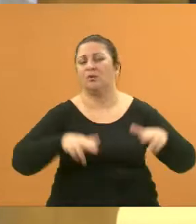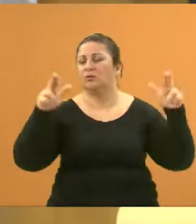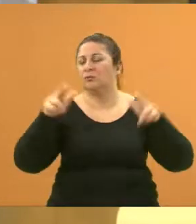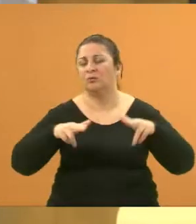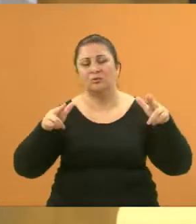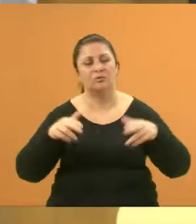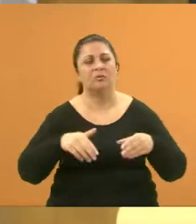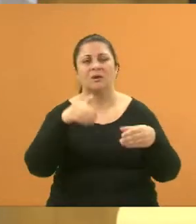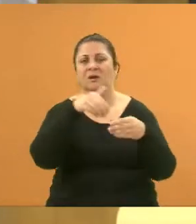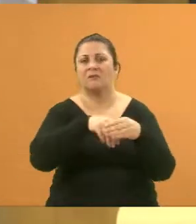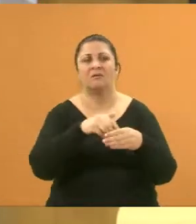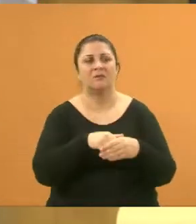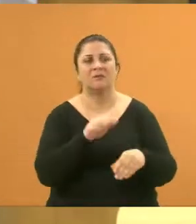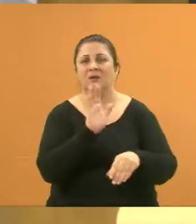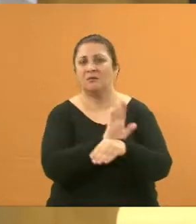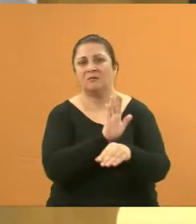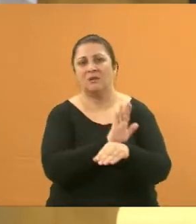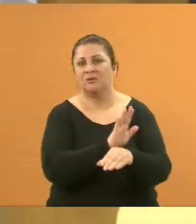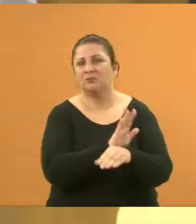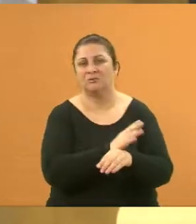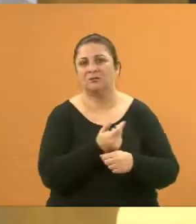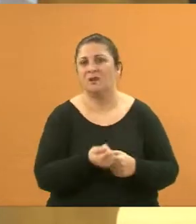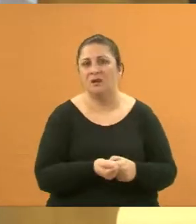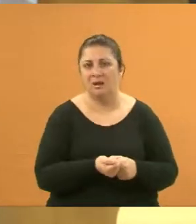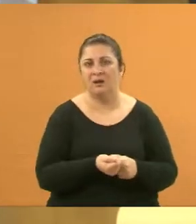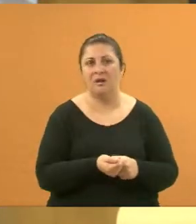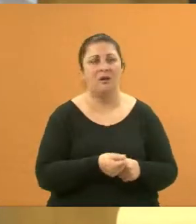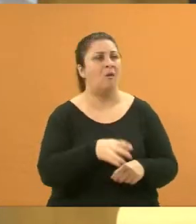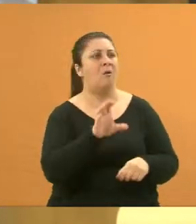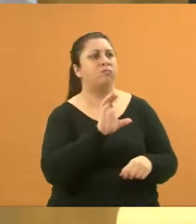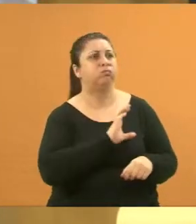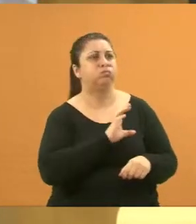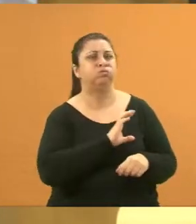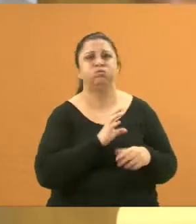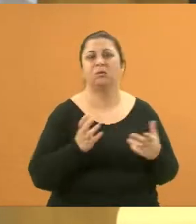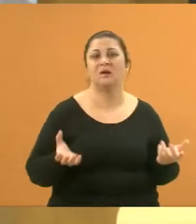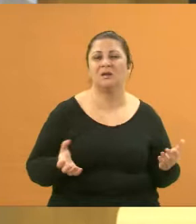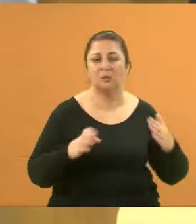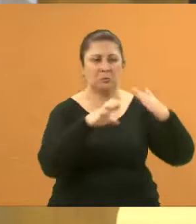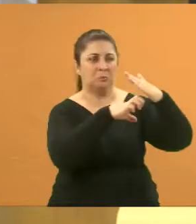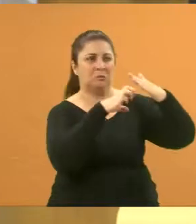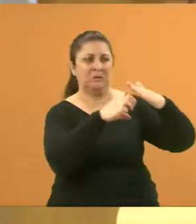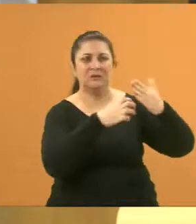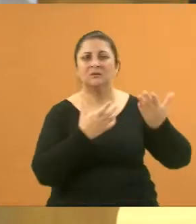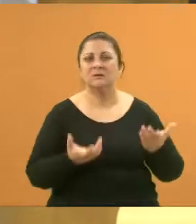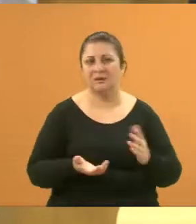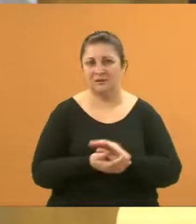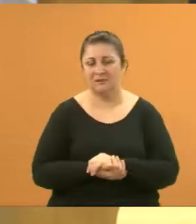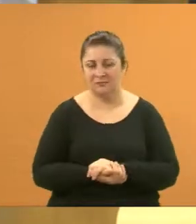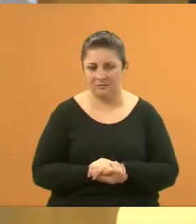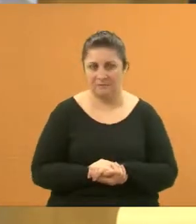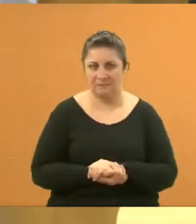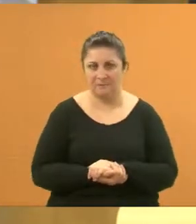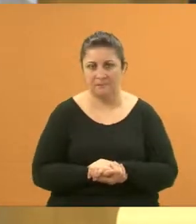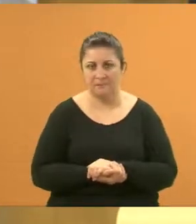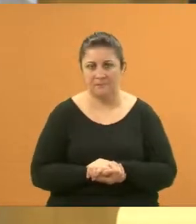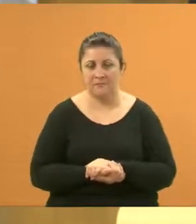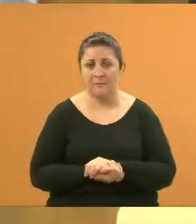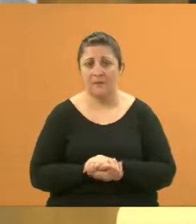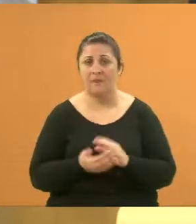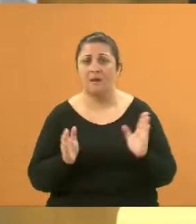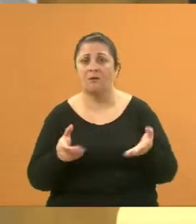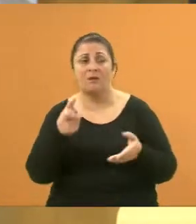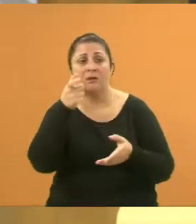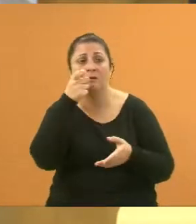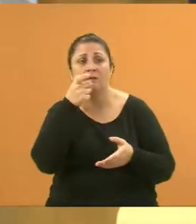um projeto onde beneficia uma grande maioria dos empresários que são especulador. Nós estamos vendo aí